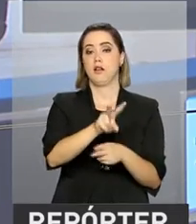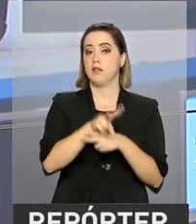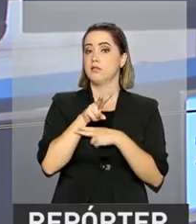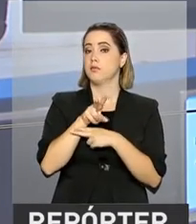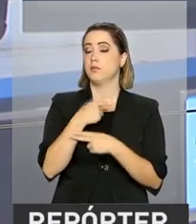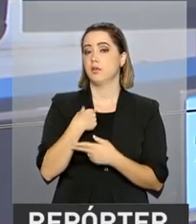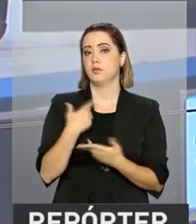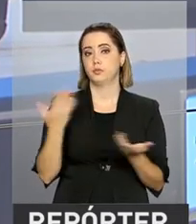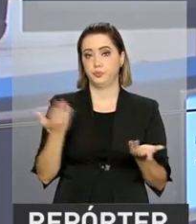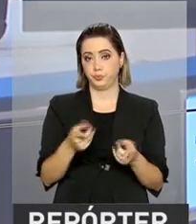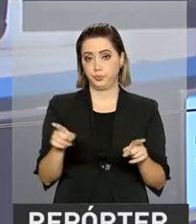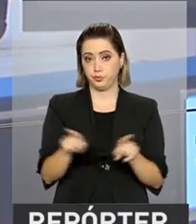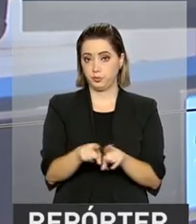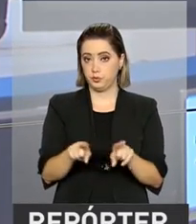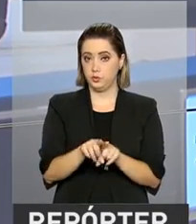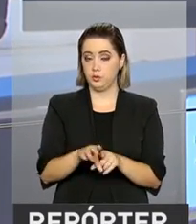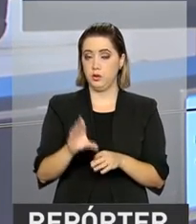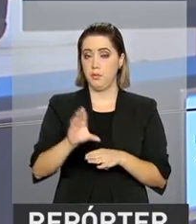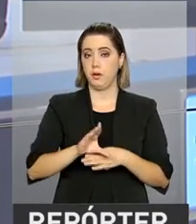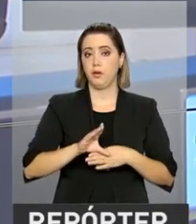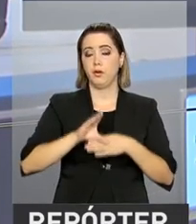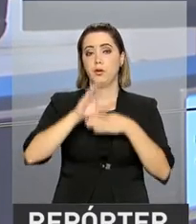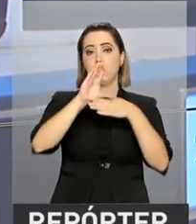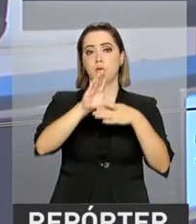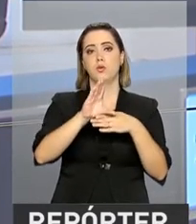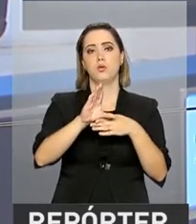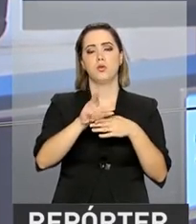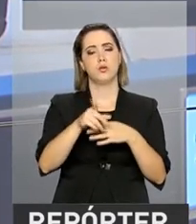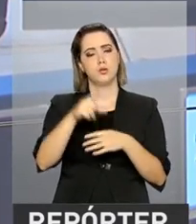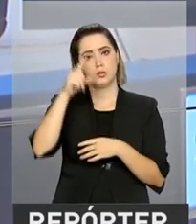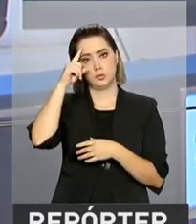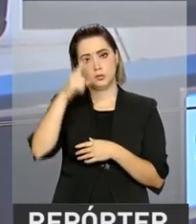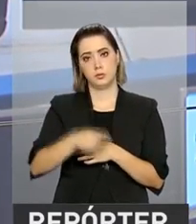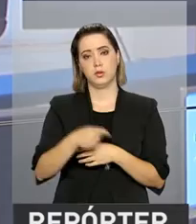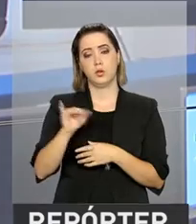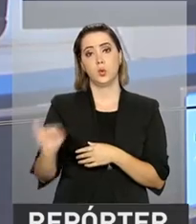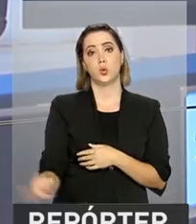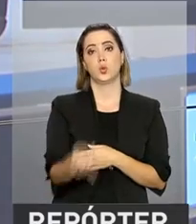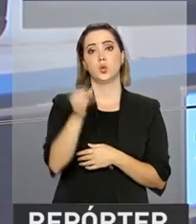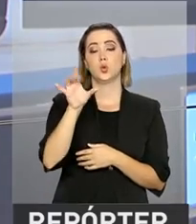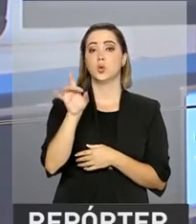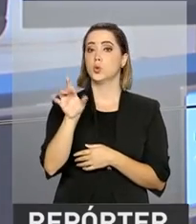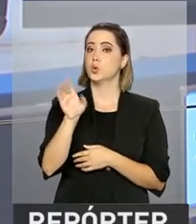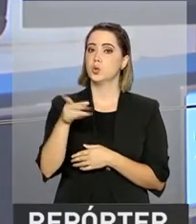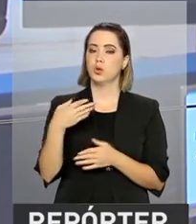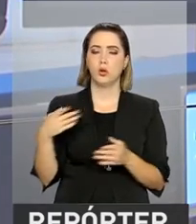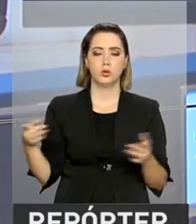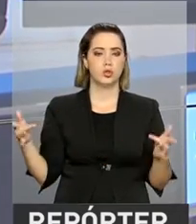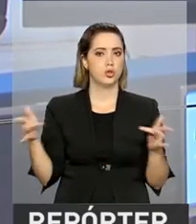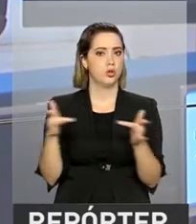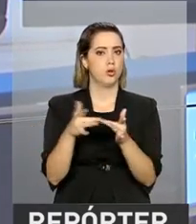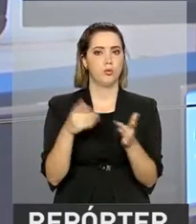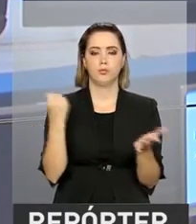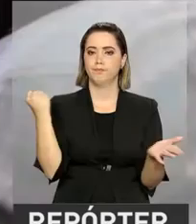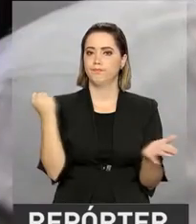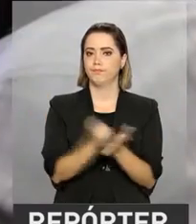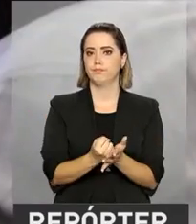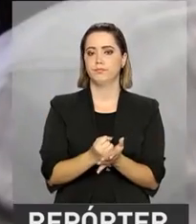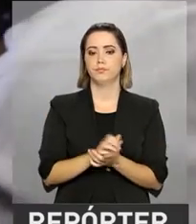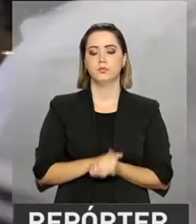medida que define que os juros só poderão ser cobrados de acordo com o que foi acertado lado no contrato